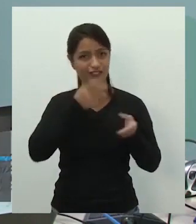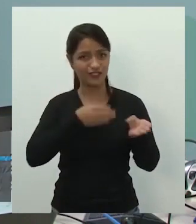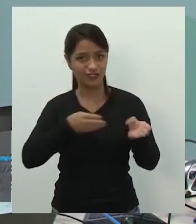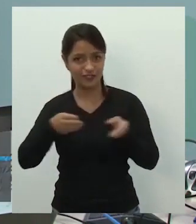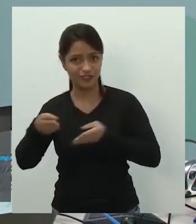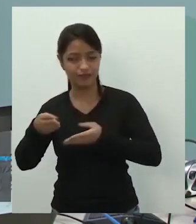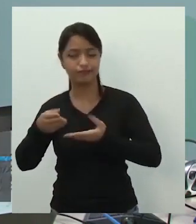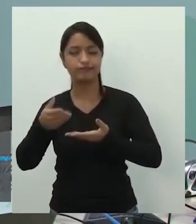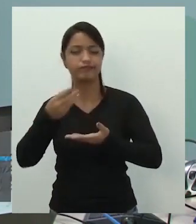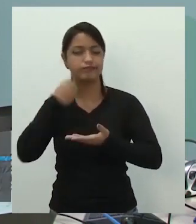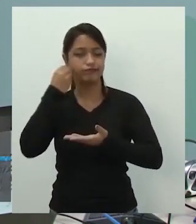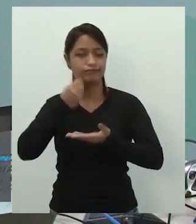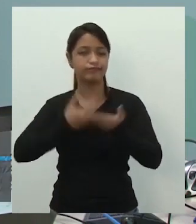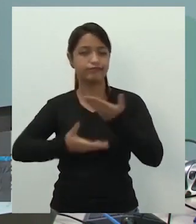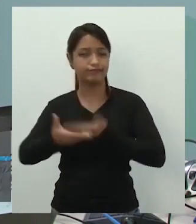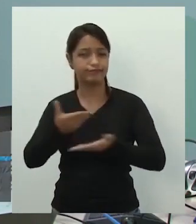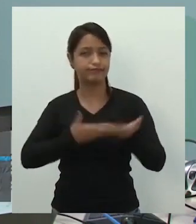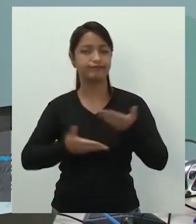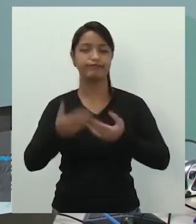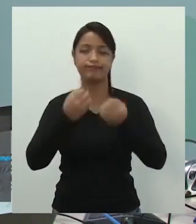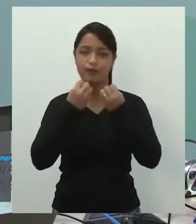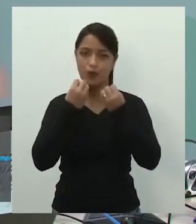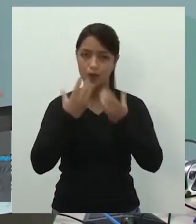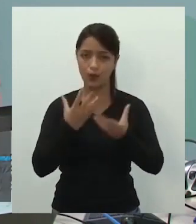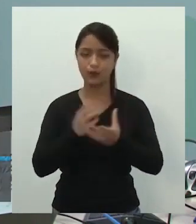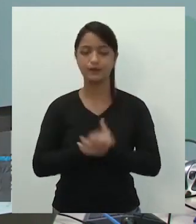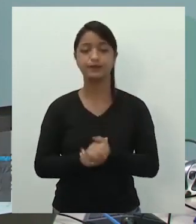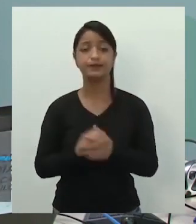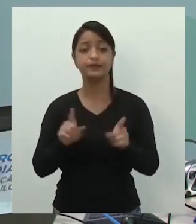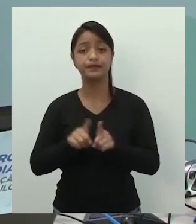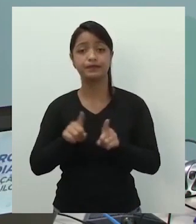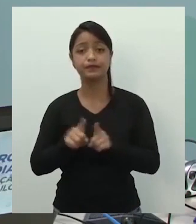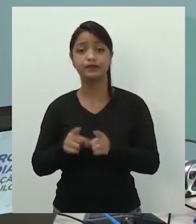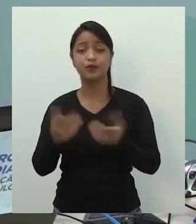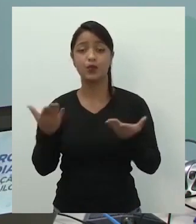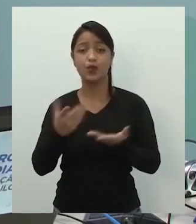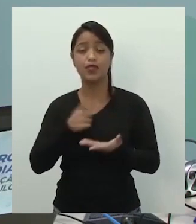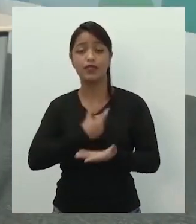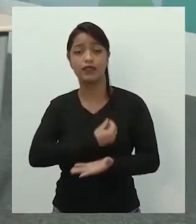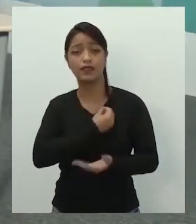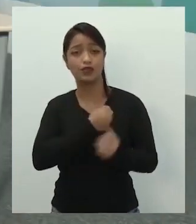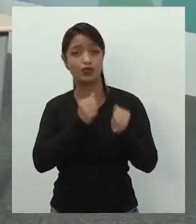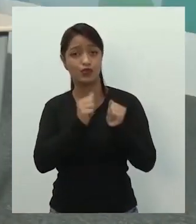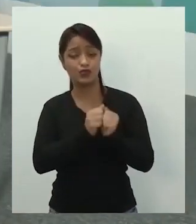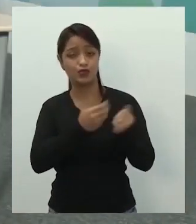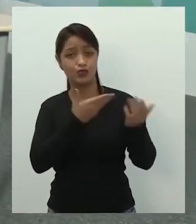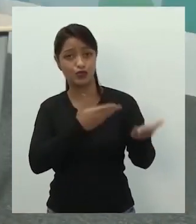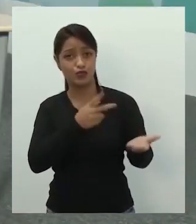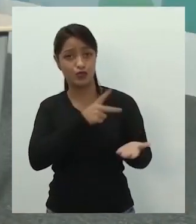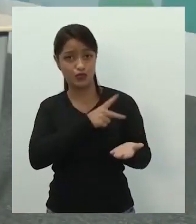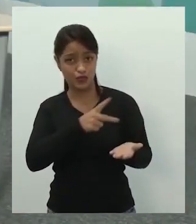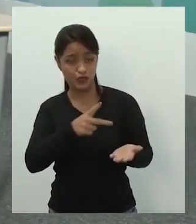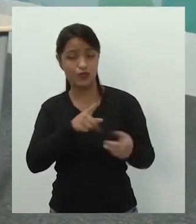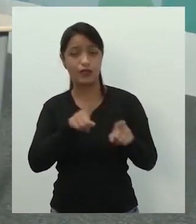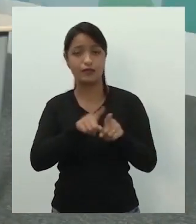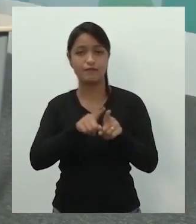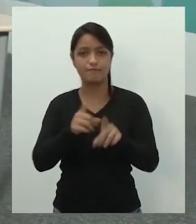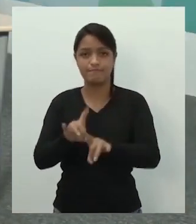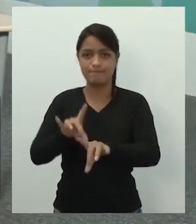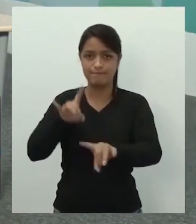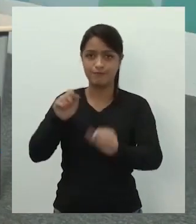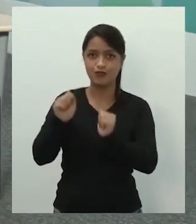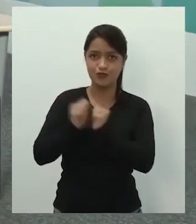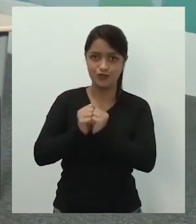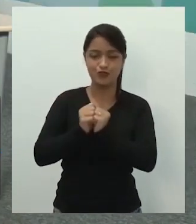bom essa troca, essa experiência. Agradecer aos meus colegas que participaram desse ATPC, do Centro